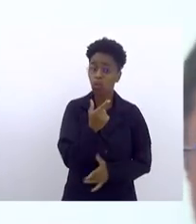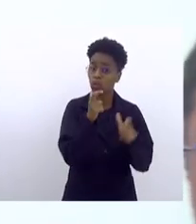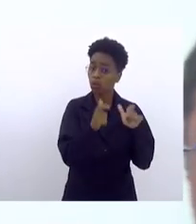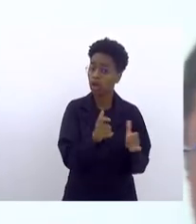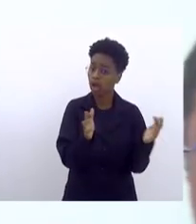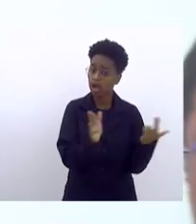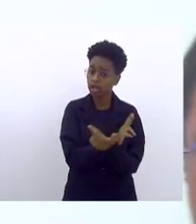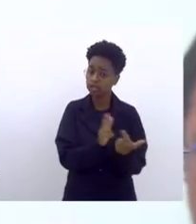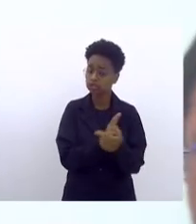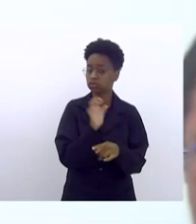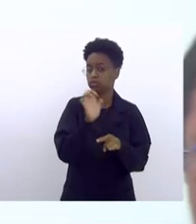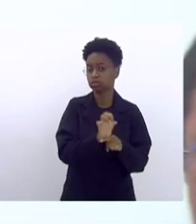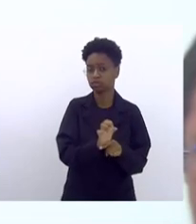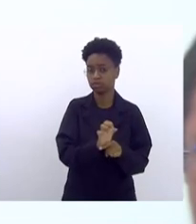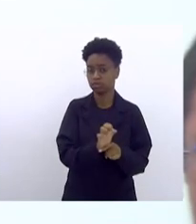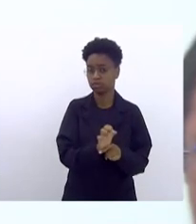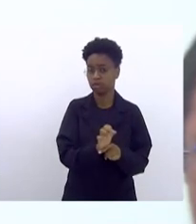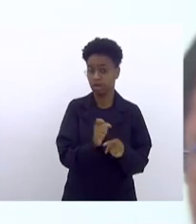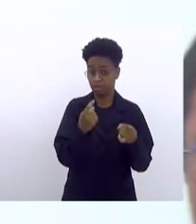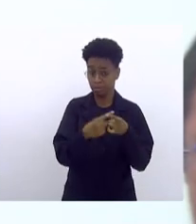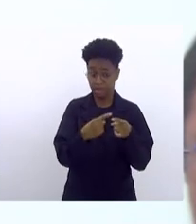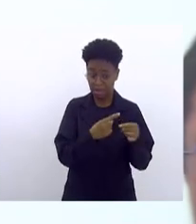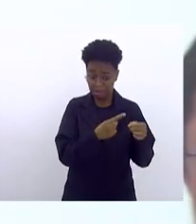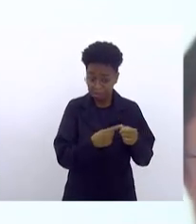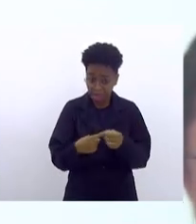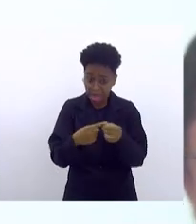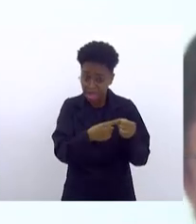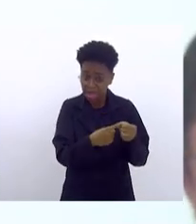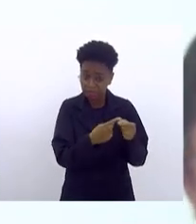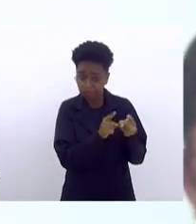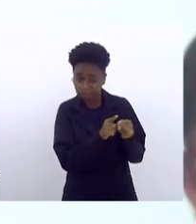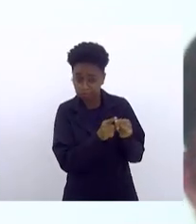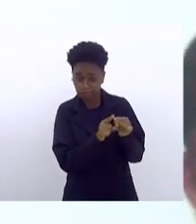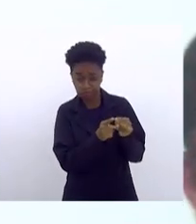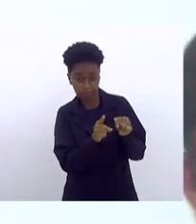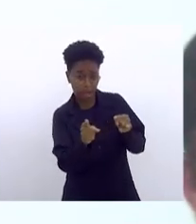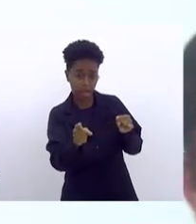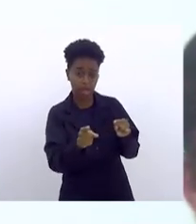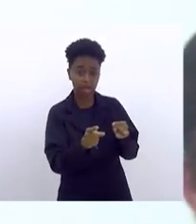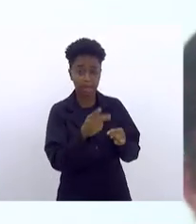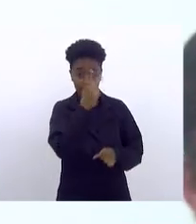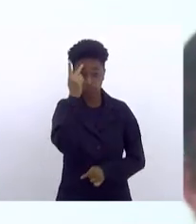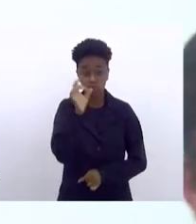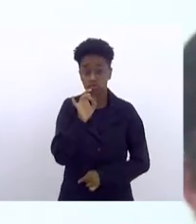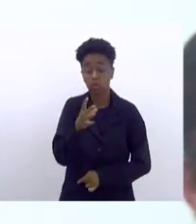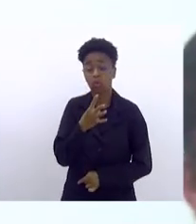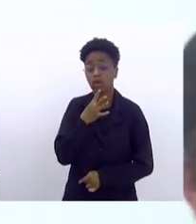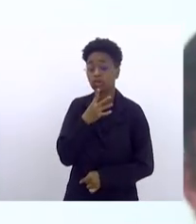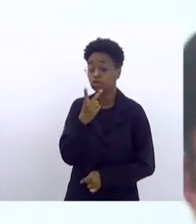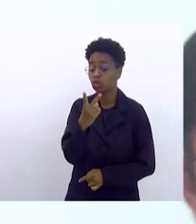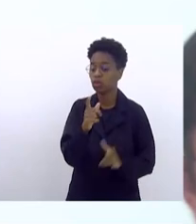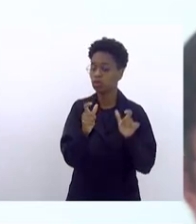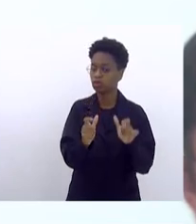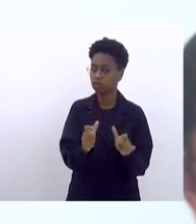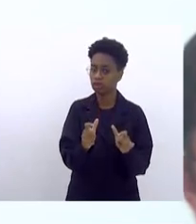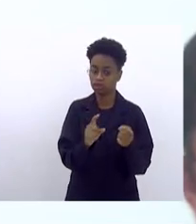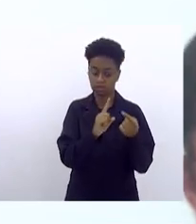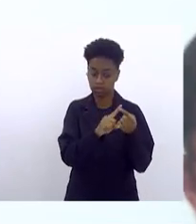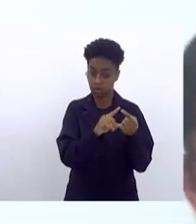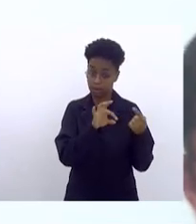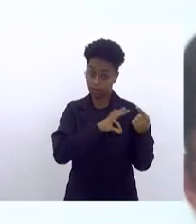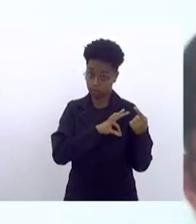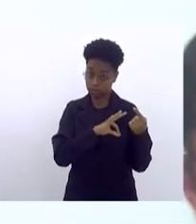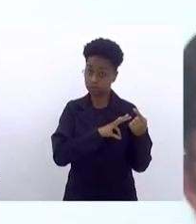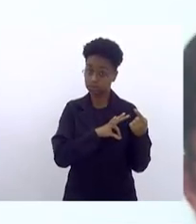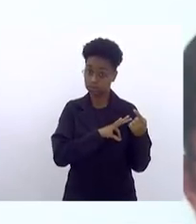com o estado porque na periferia as pessoas muitos lugares as pessoas só conhecem duas instituições ou é a polícia